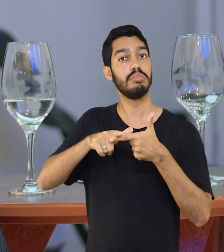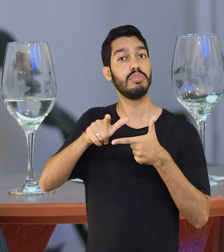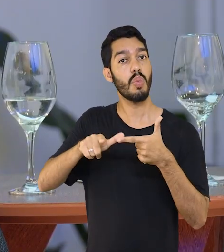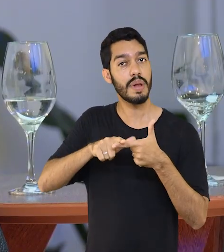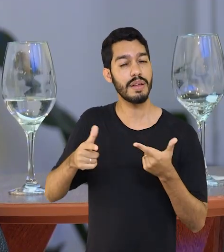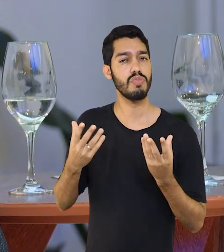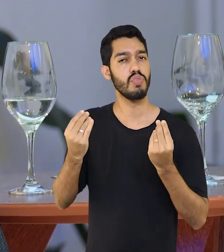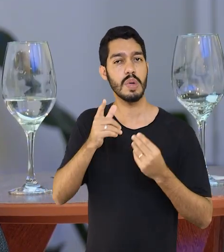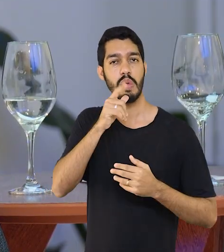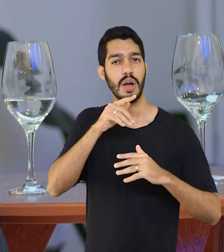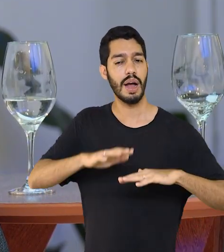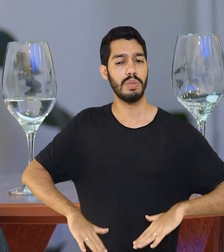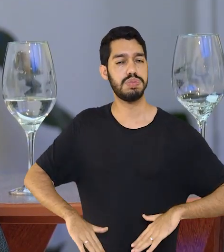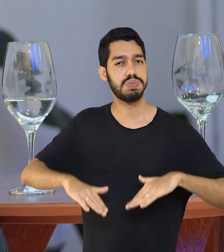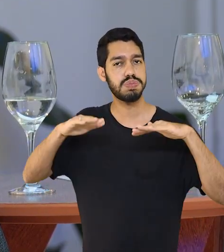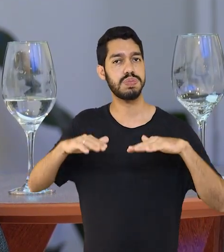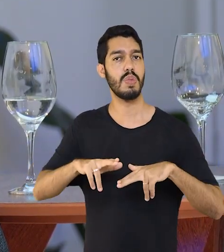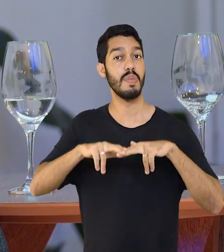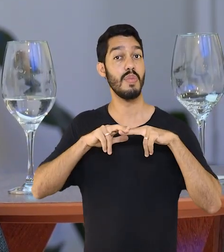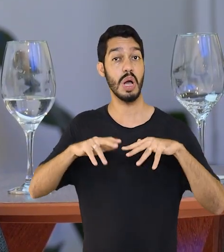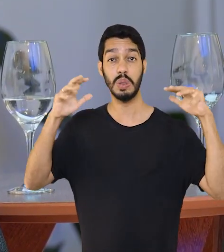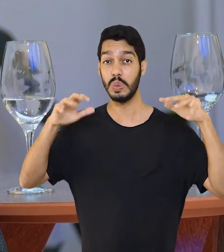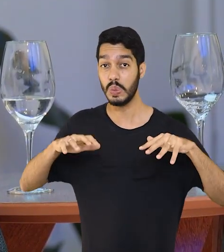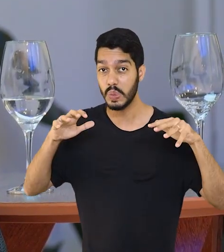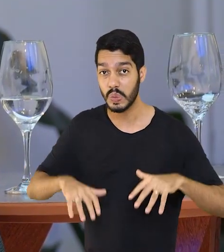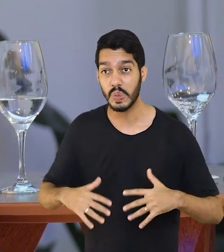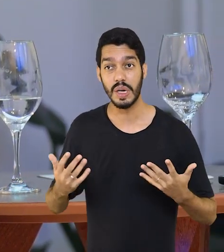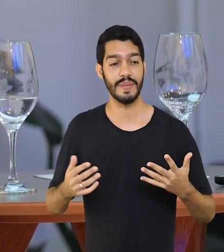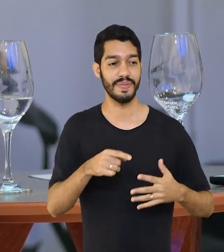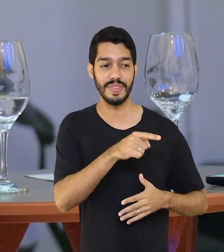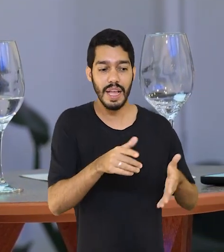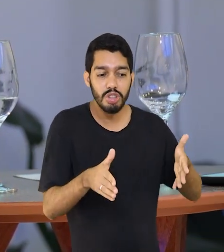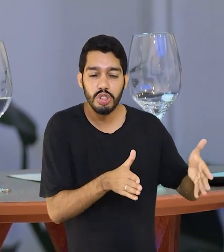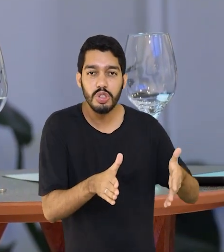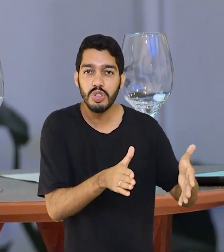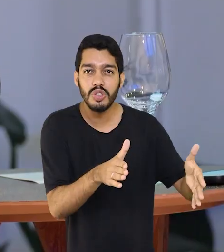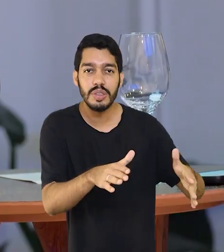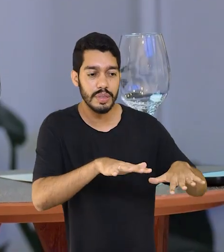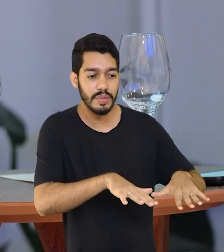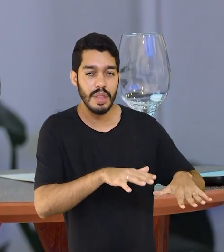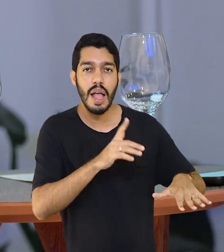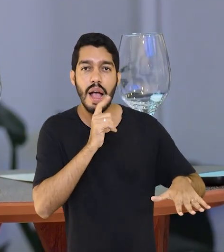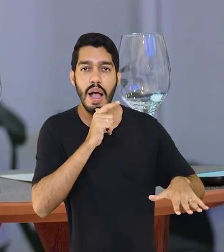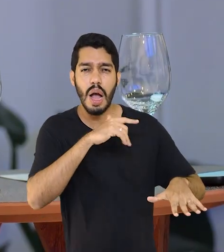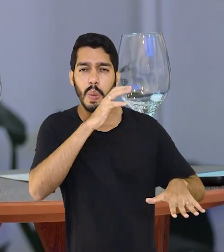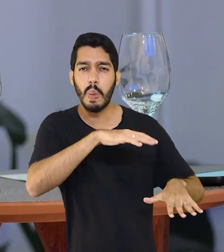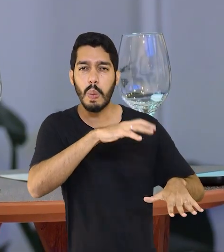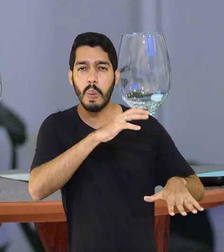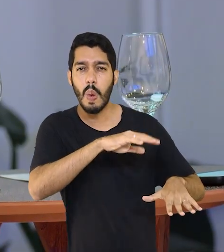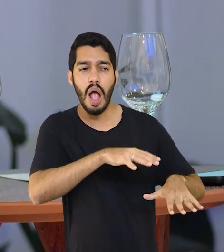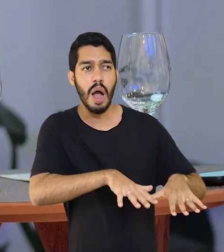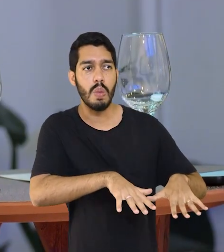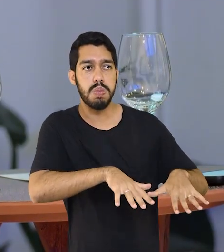o problema de grandes enchentes por conta de chuvas, o volume de água dos rios acaba, né, inundando